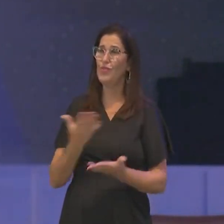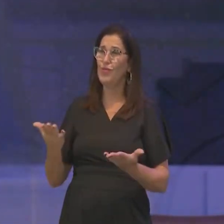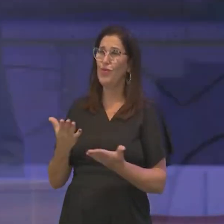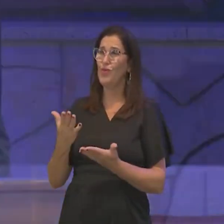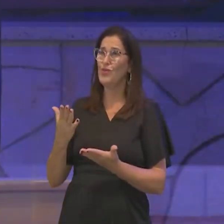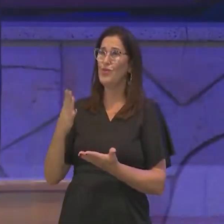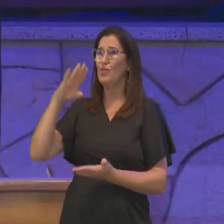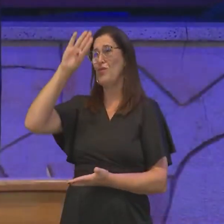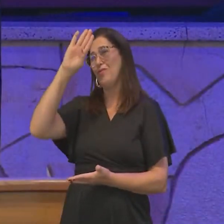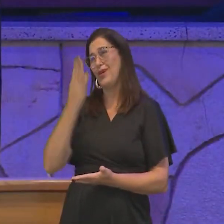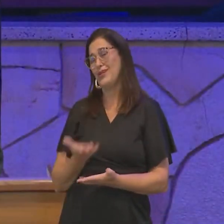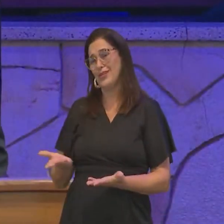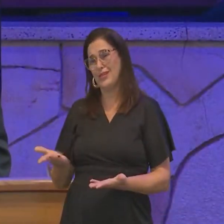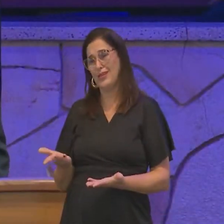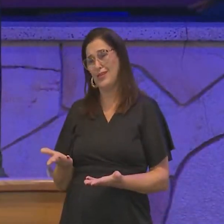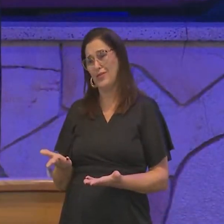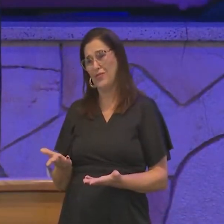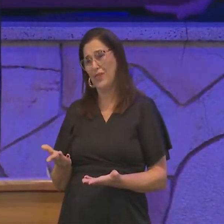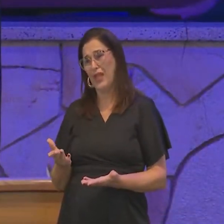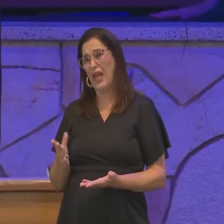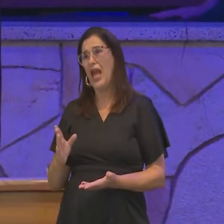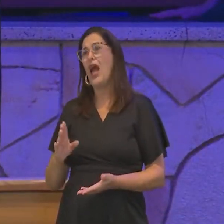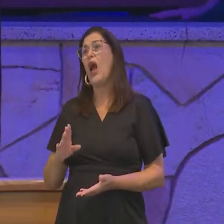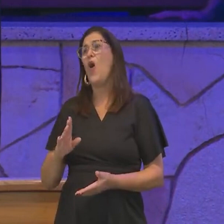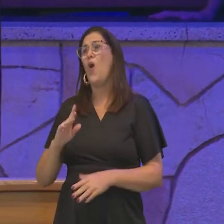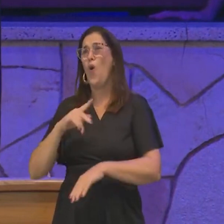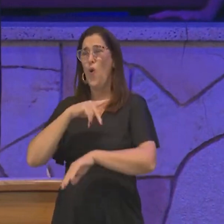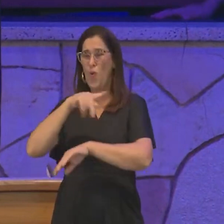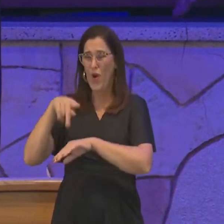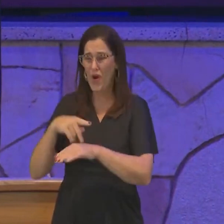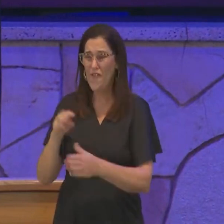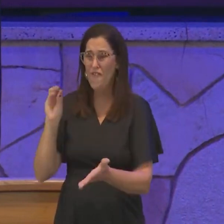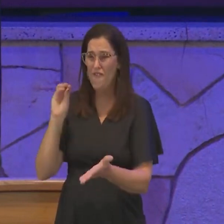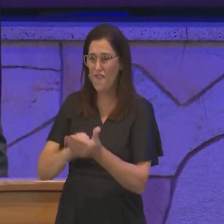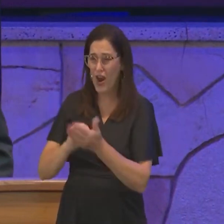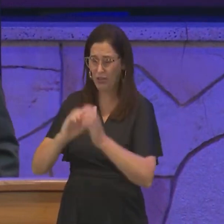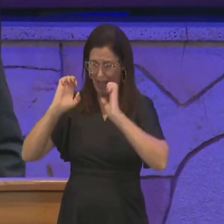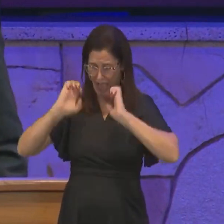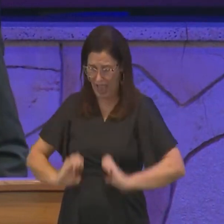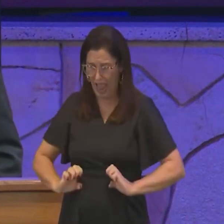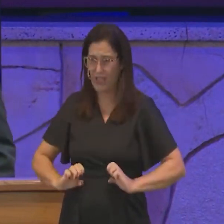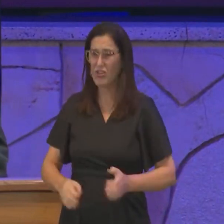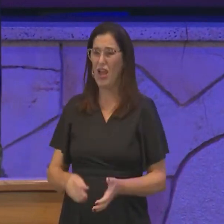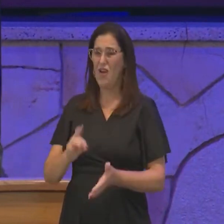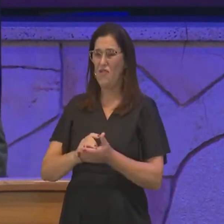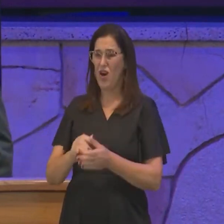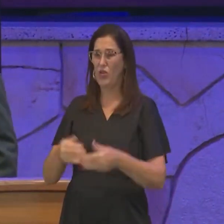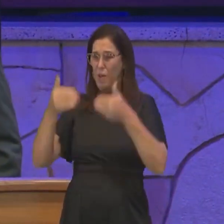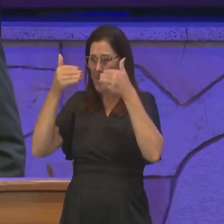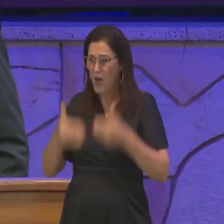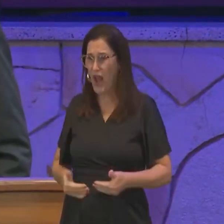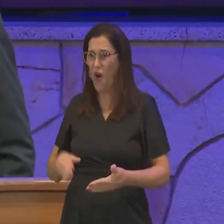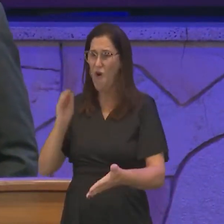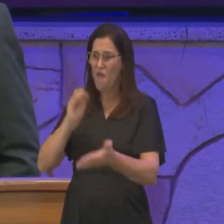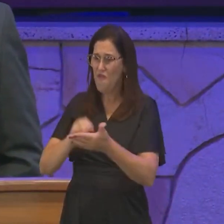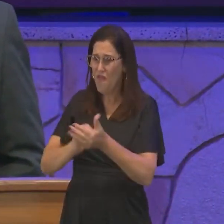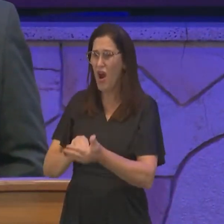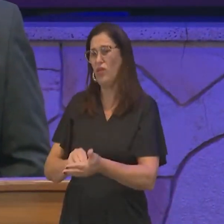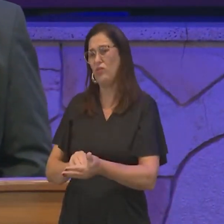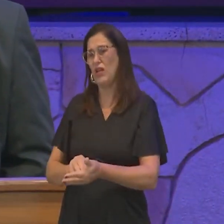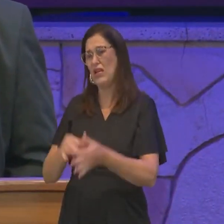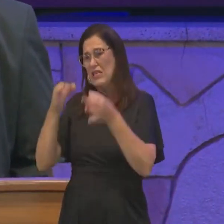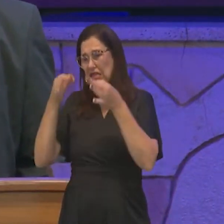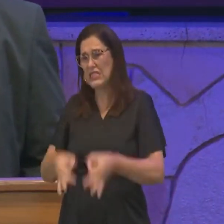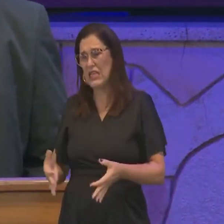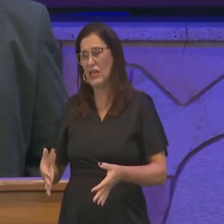problema econômico, o problema da nossa nação é ético e moral, por isso que essa palavra é tão atual para nós hoje.